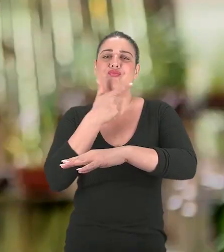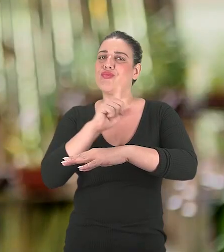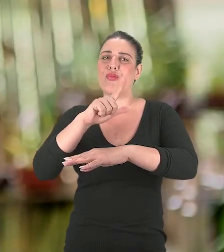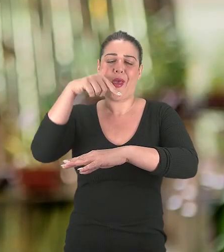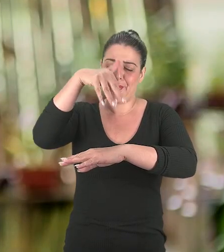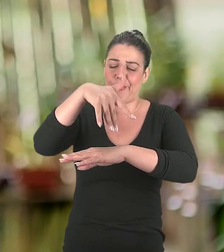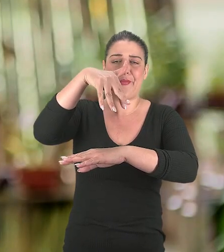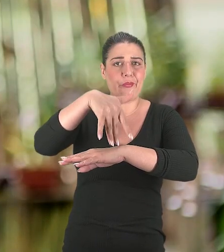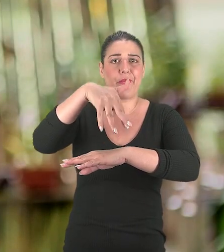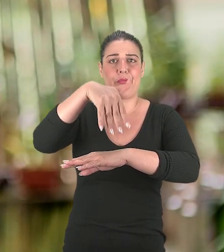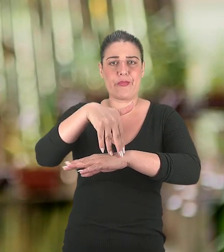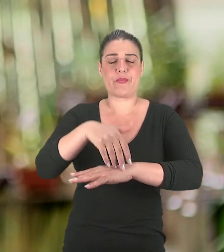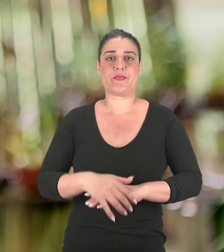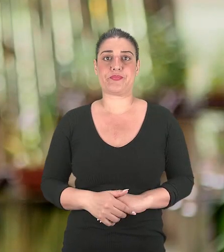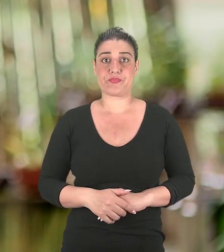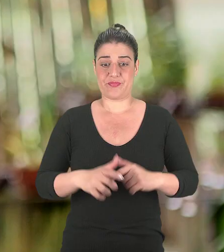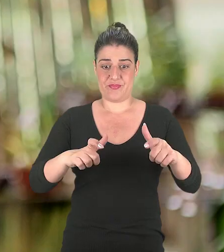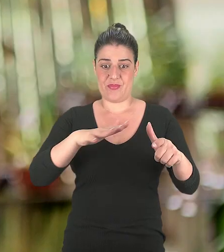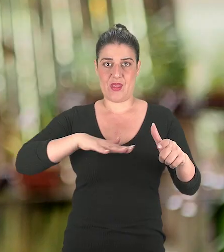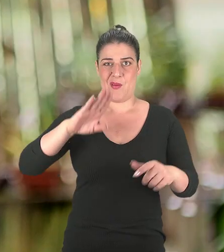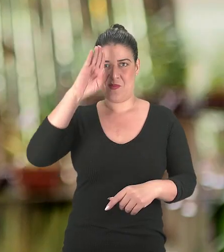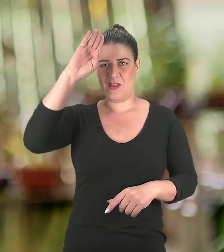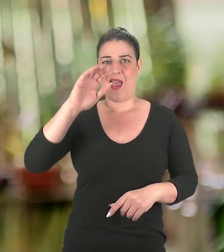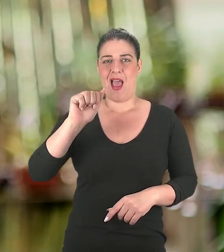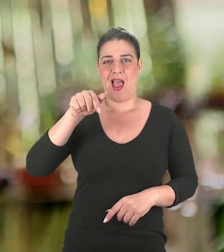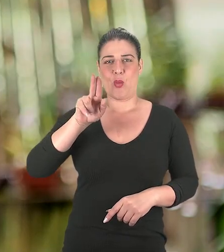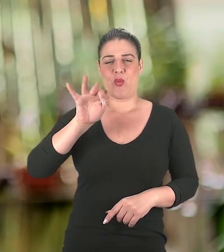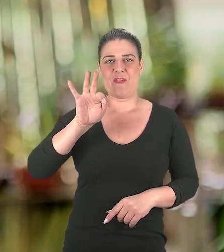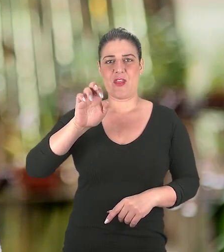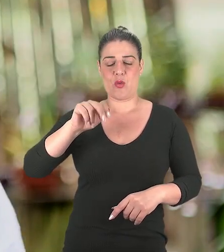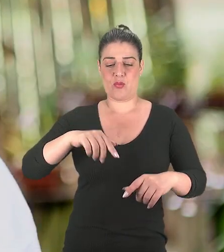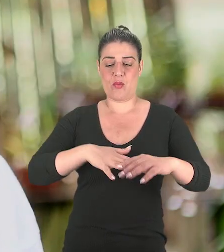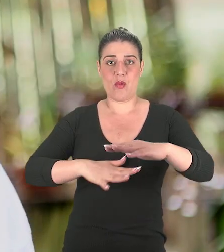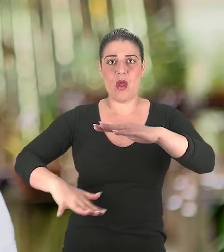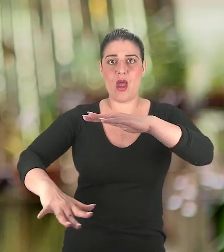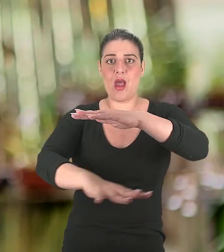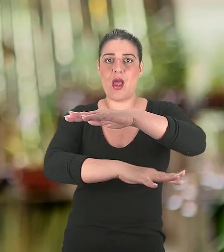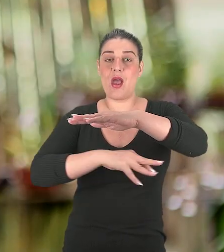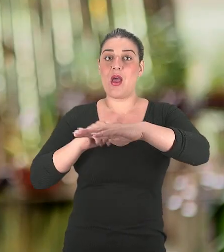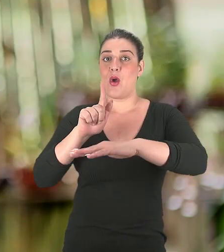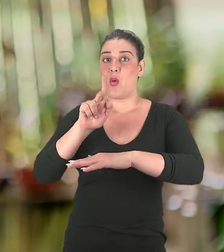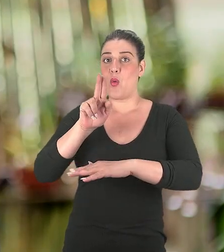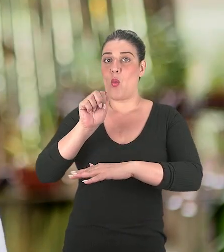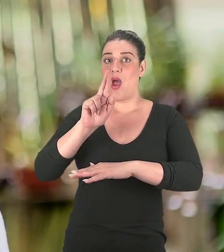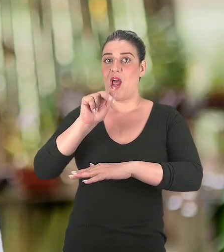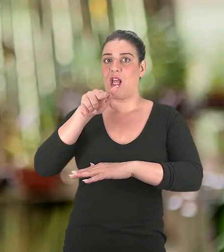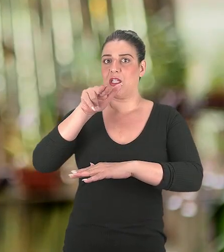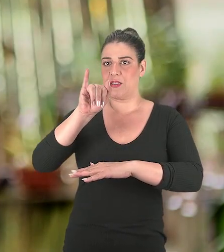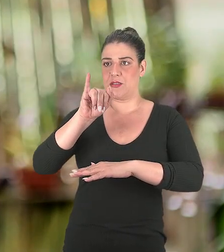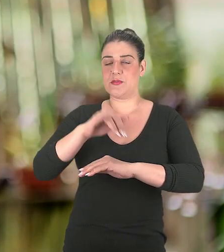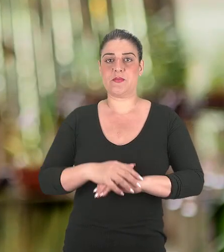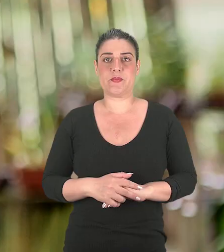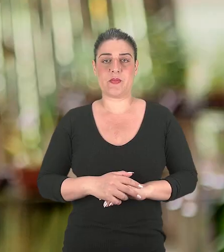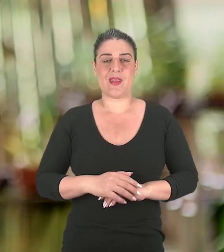Na nossa região, o aquífero principal em termos de volume de água seria o aquífero Guarani, né? É bom